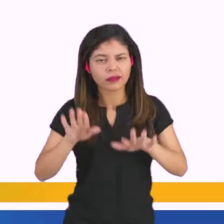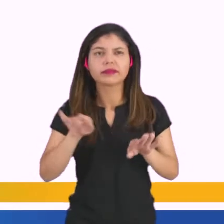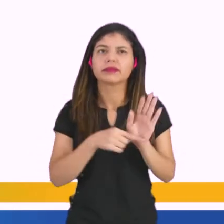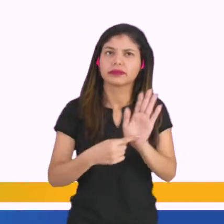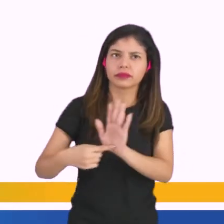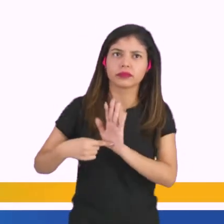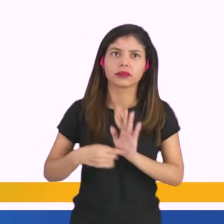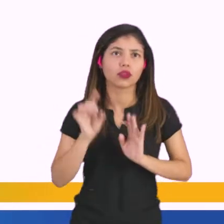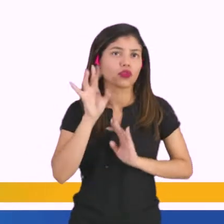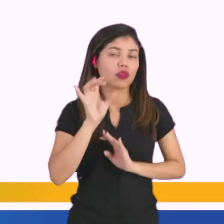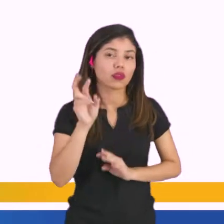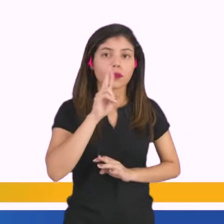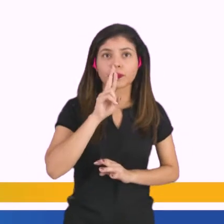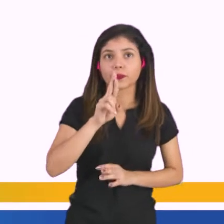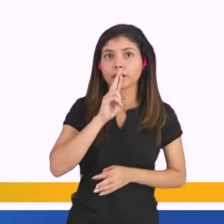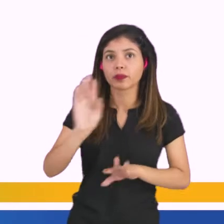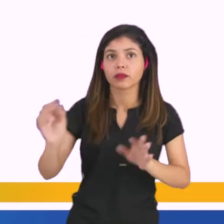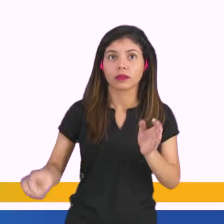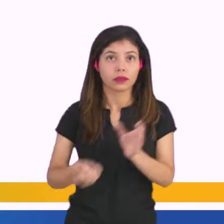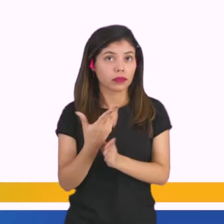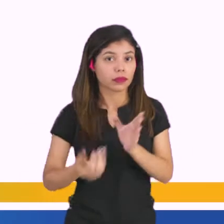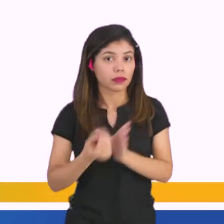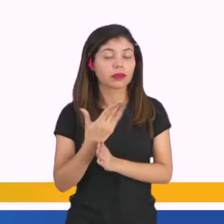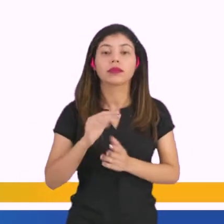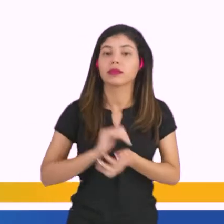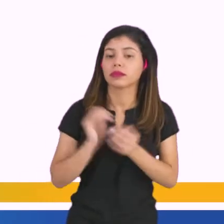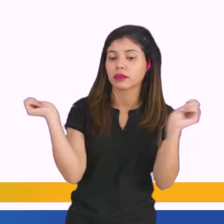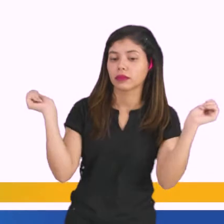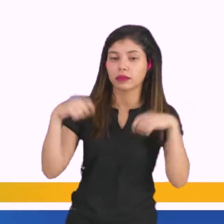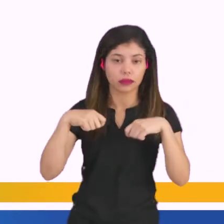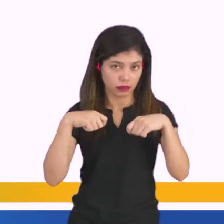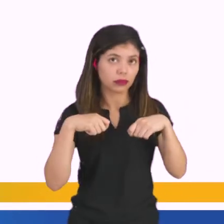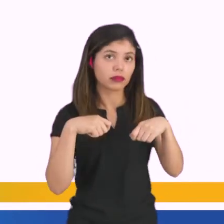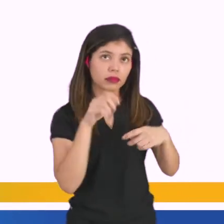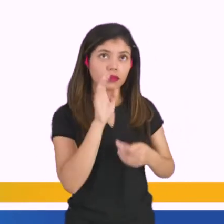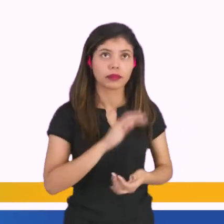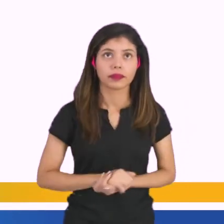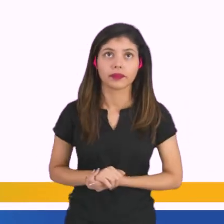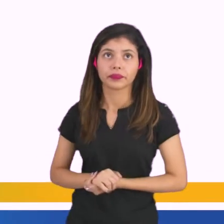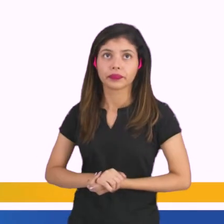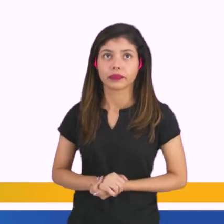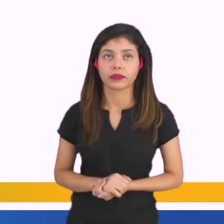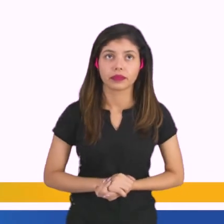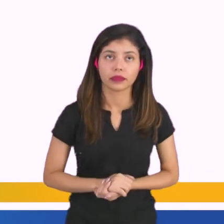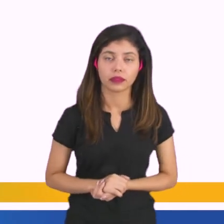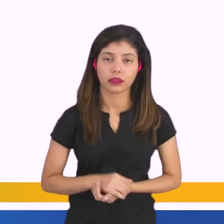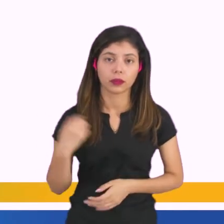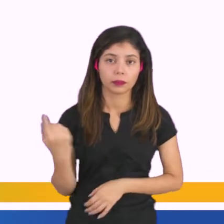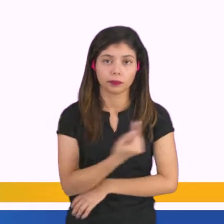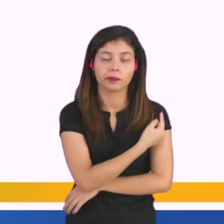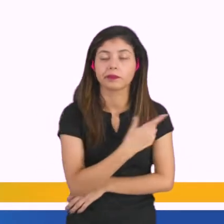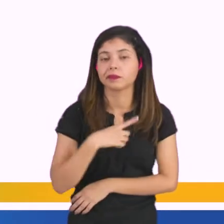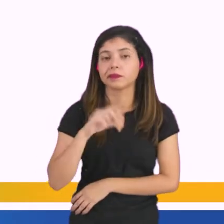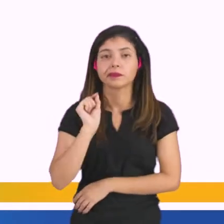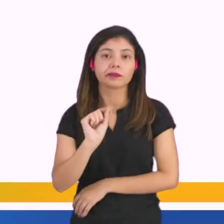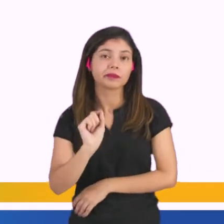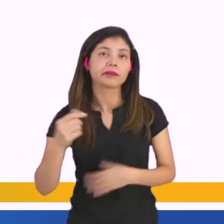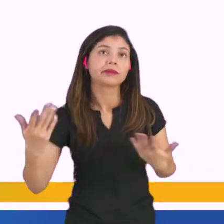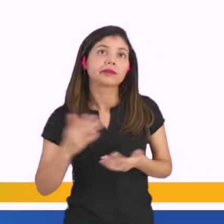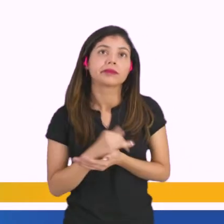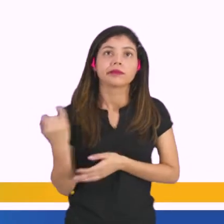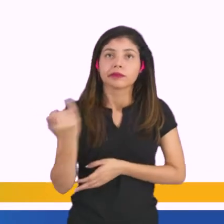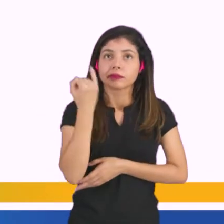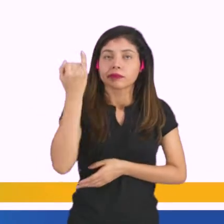simultaneamente, basta calcular o produto dessas possibilidades. Então, nós temos aí que o